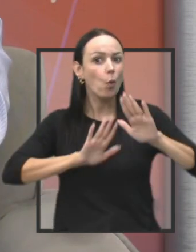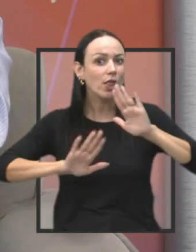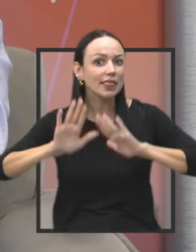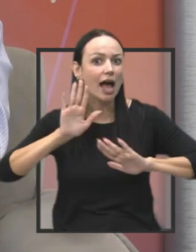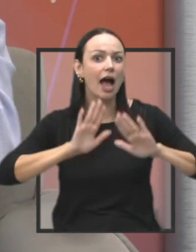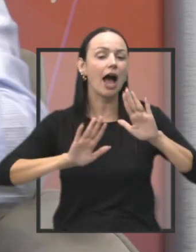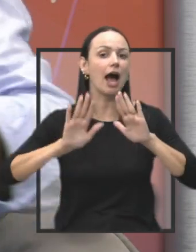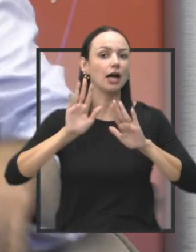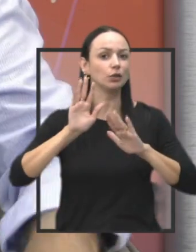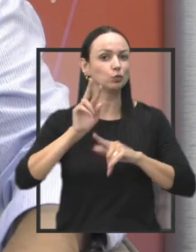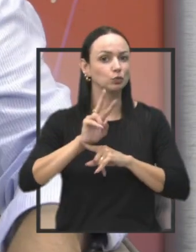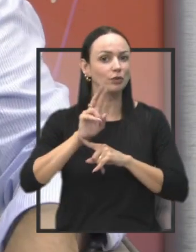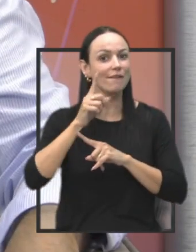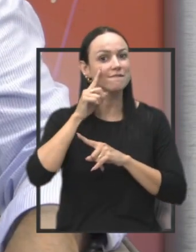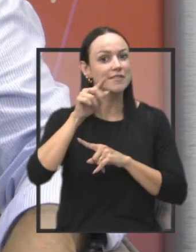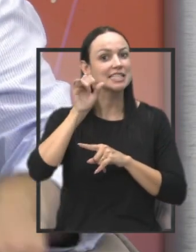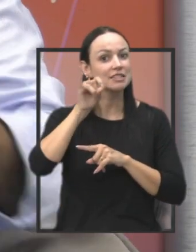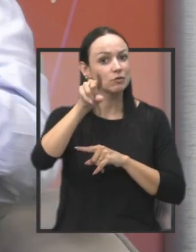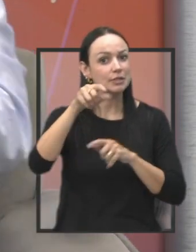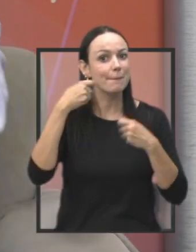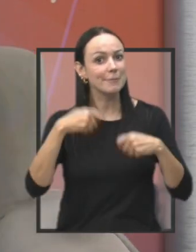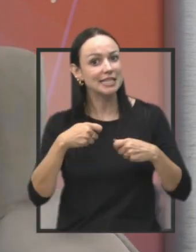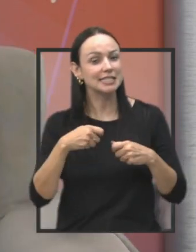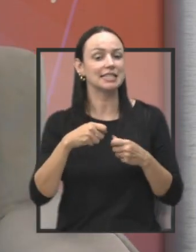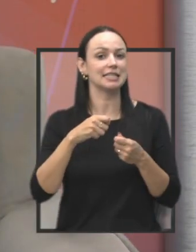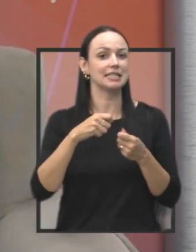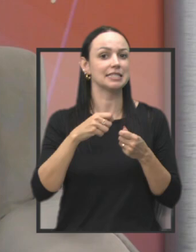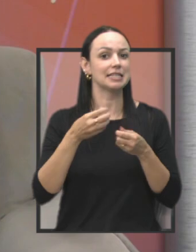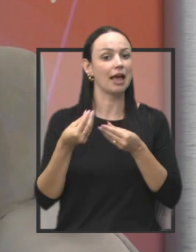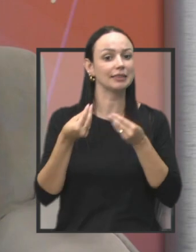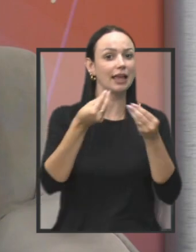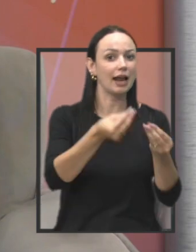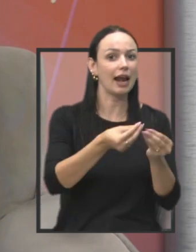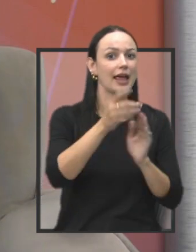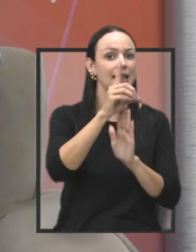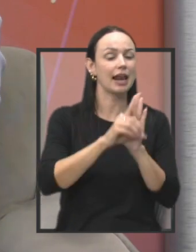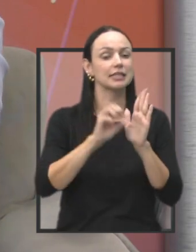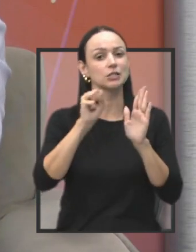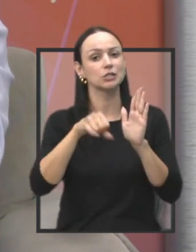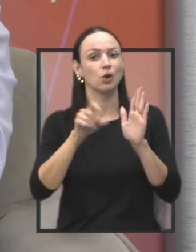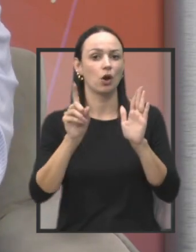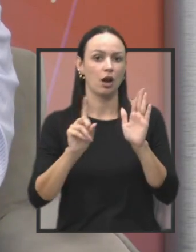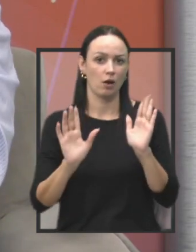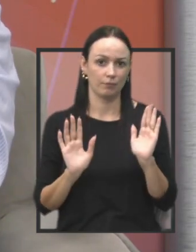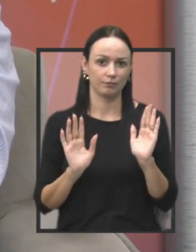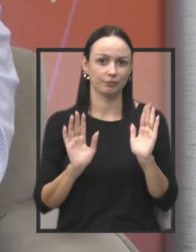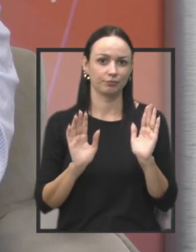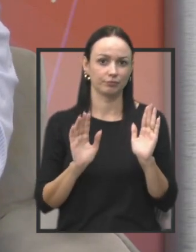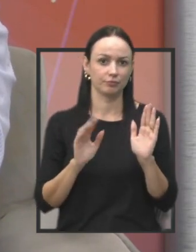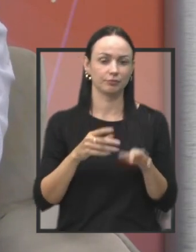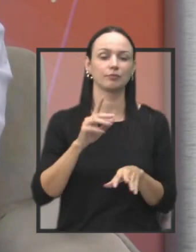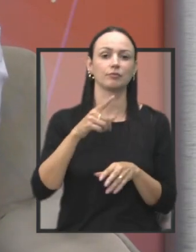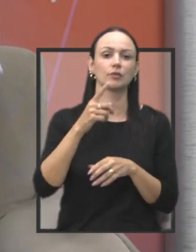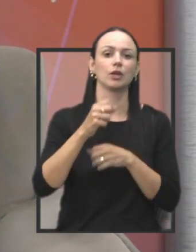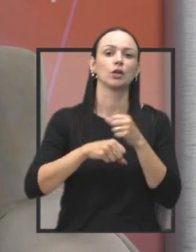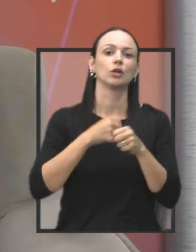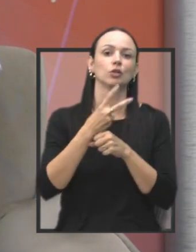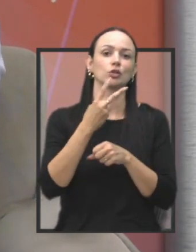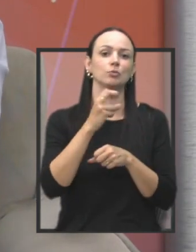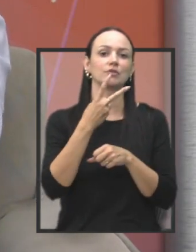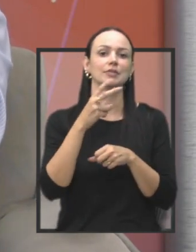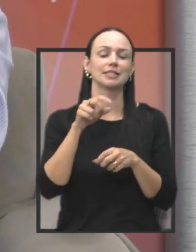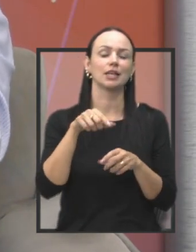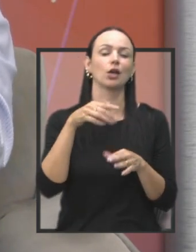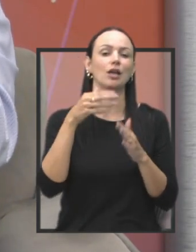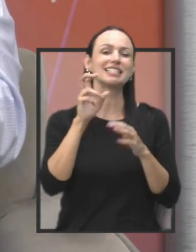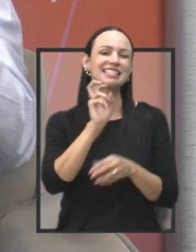esmero em verificar se está obrigado à declaração. Então, voltando à questão dos 5.000, não está valendo, 2025 está transcorrendo